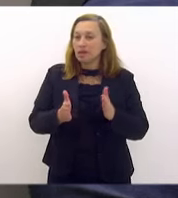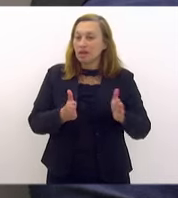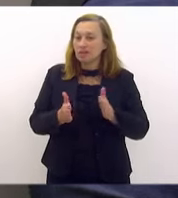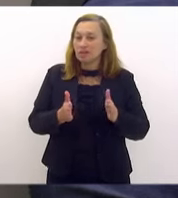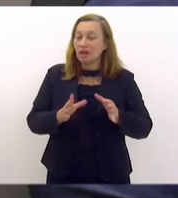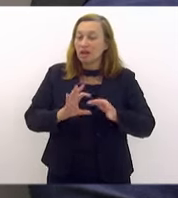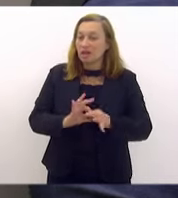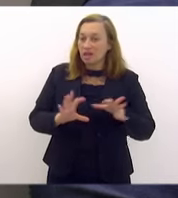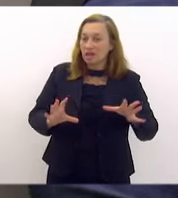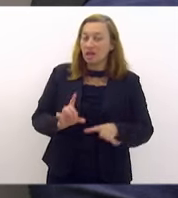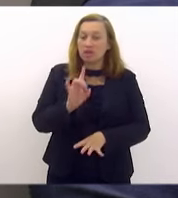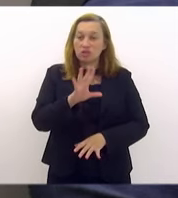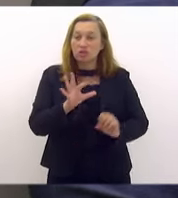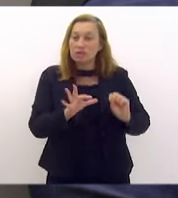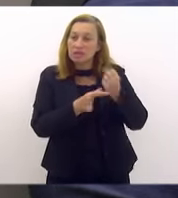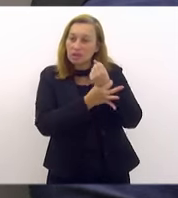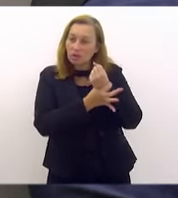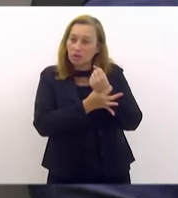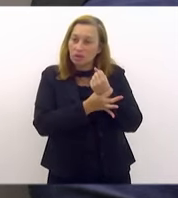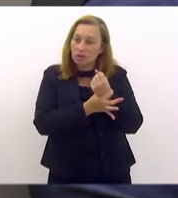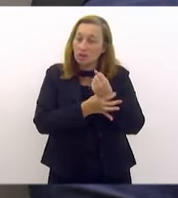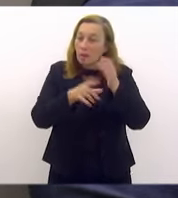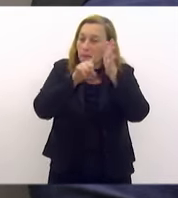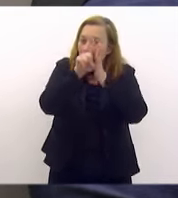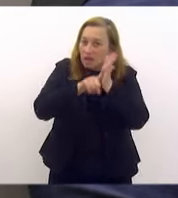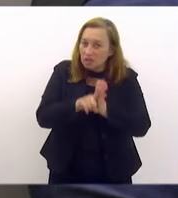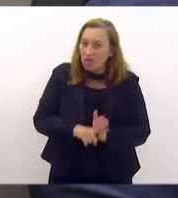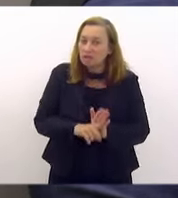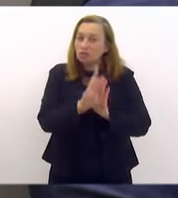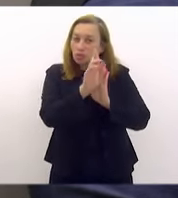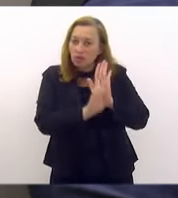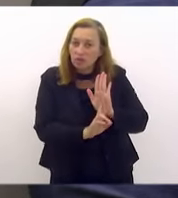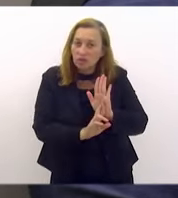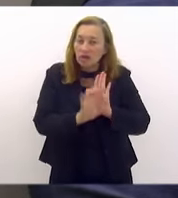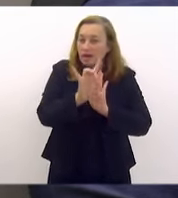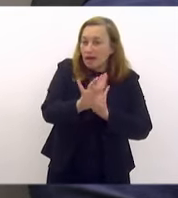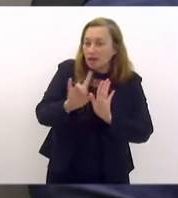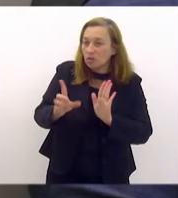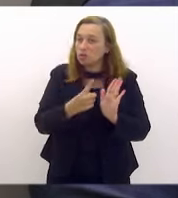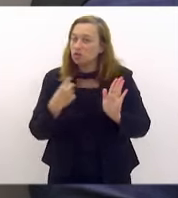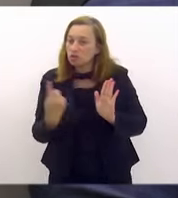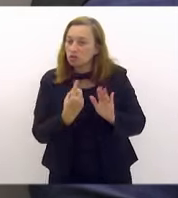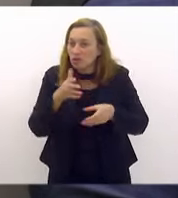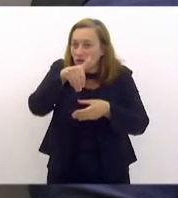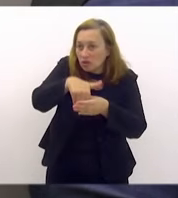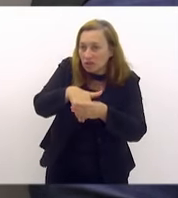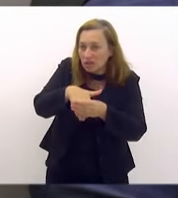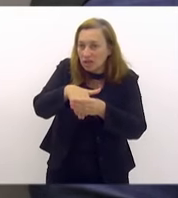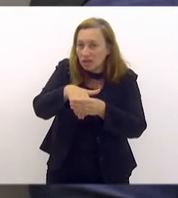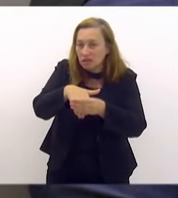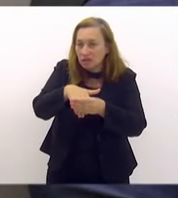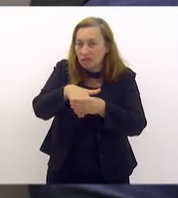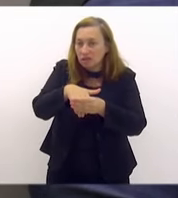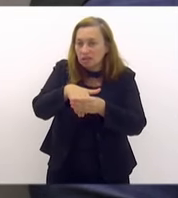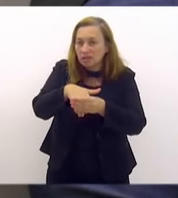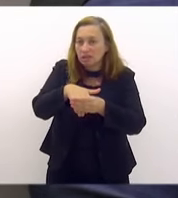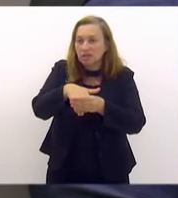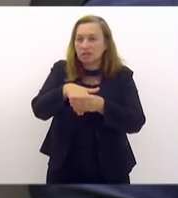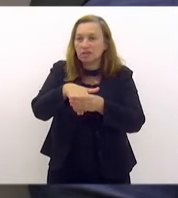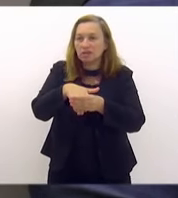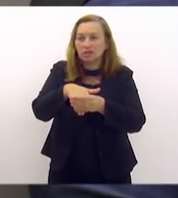deixar assegurado porque paraa análise do relatório porque cada um de nós aqui vai votar o relatório o relatório vai